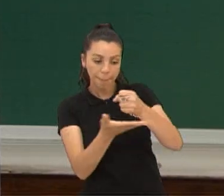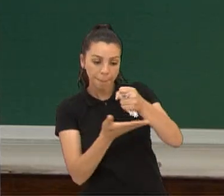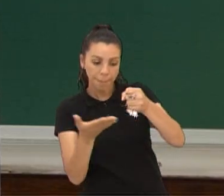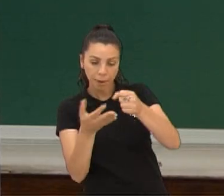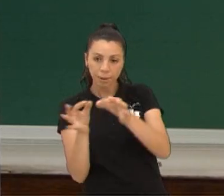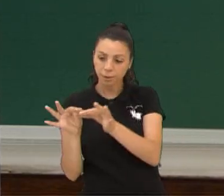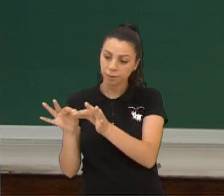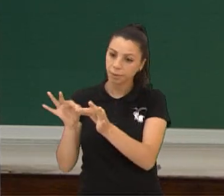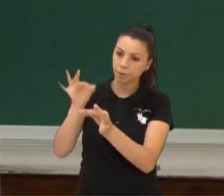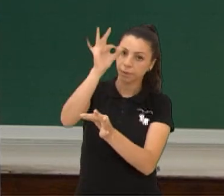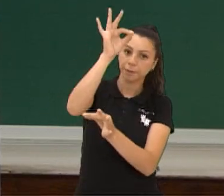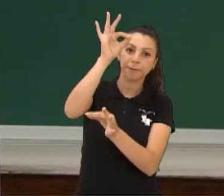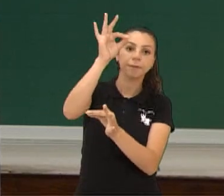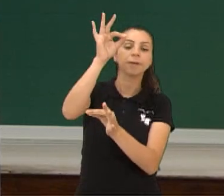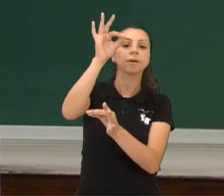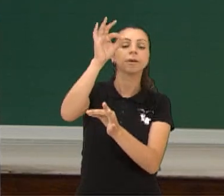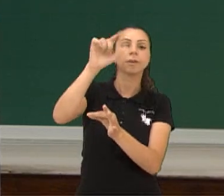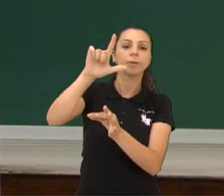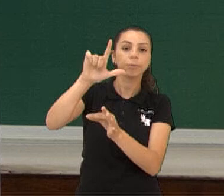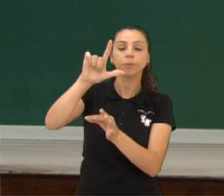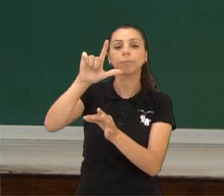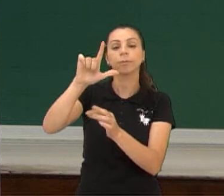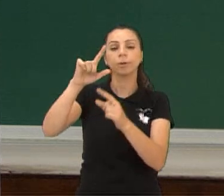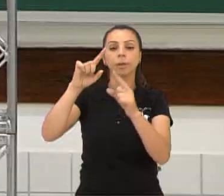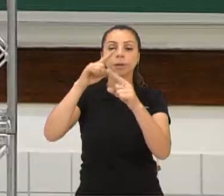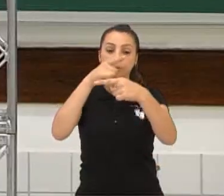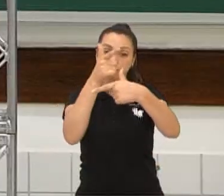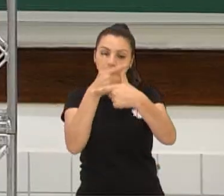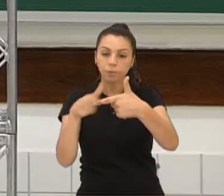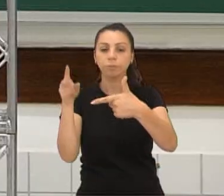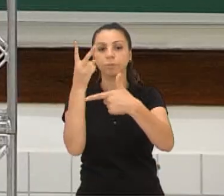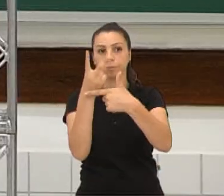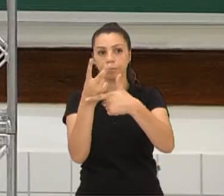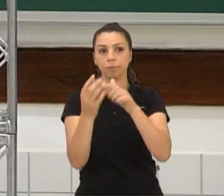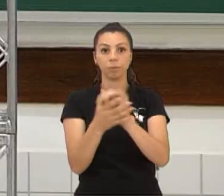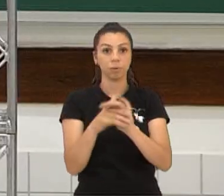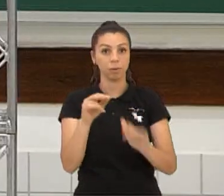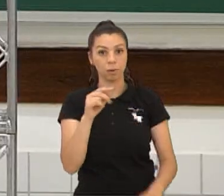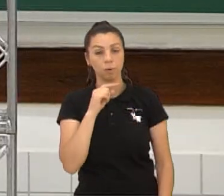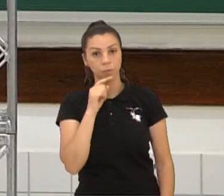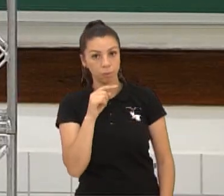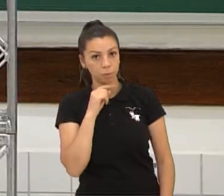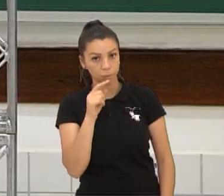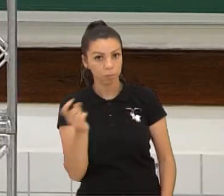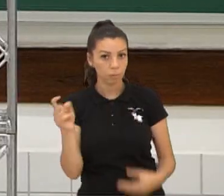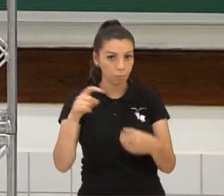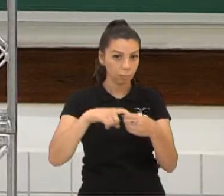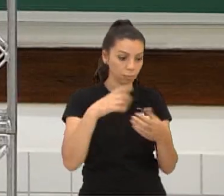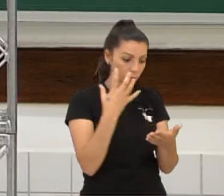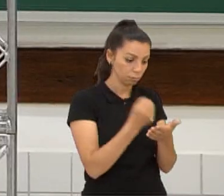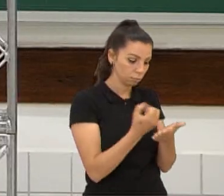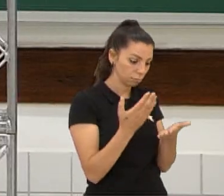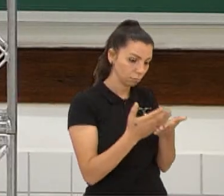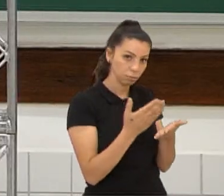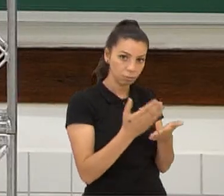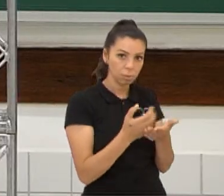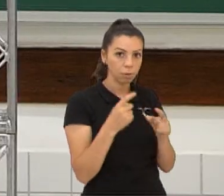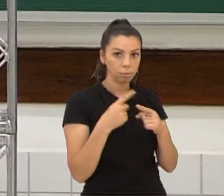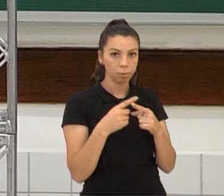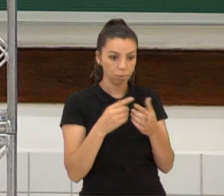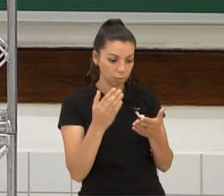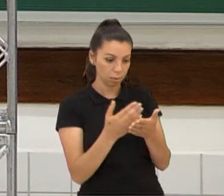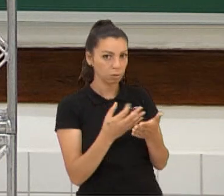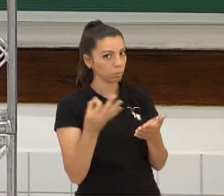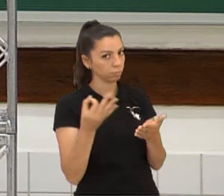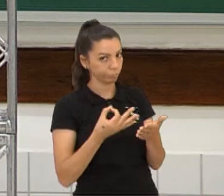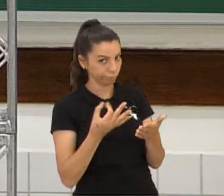vezes altura dividido por 2. Tudo bem? Se tem dúvida, volta lá nas suas anotações do caderno, porque o caderno tem que estar em